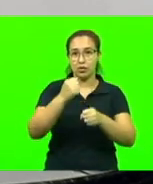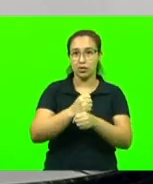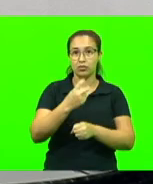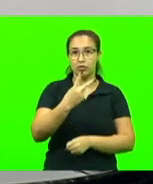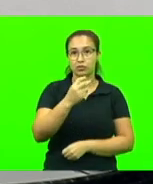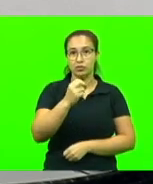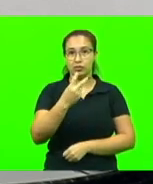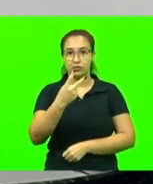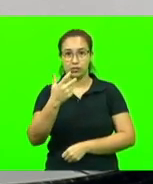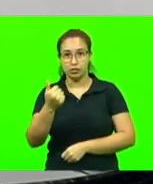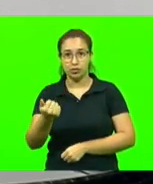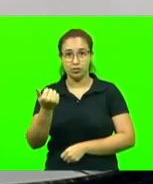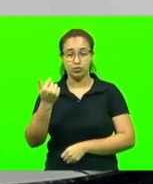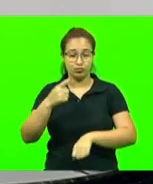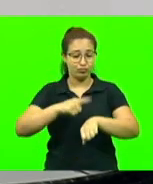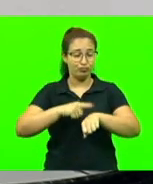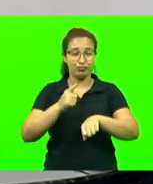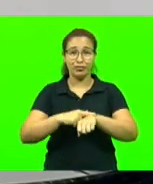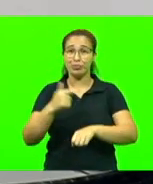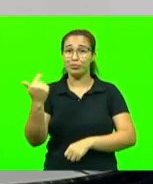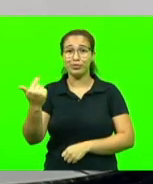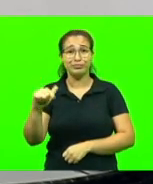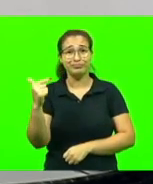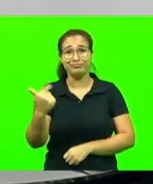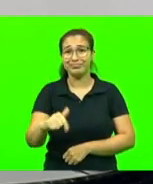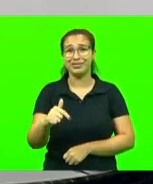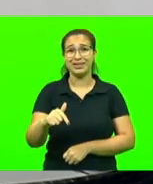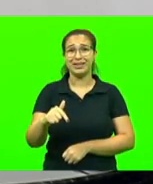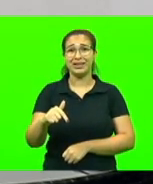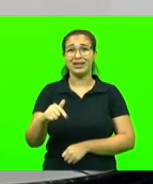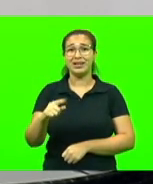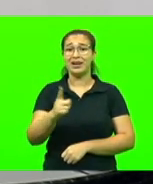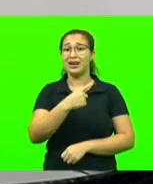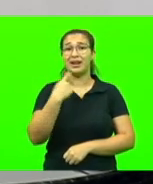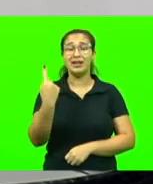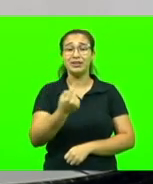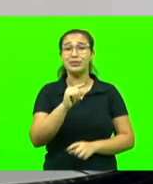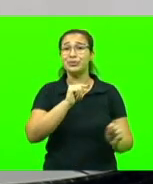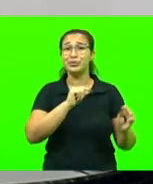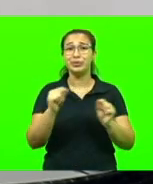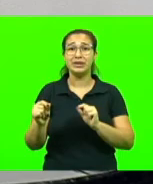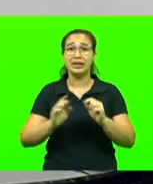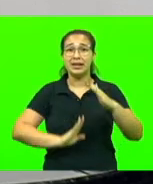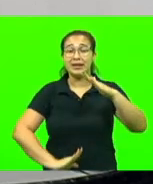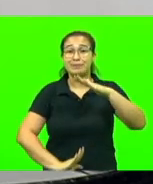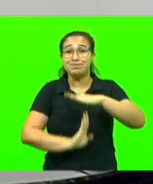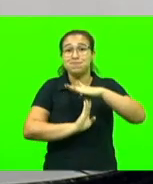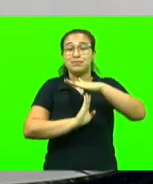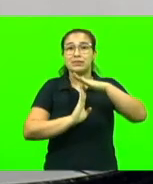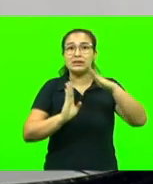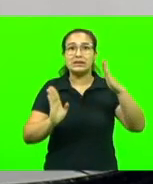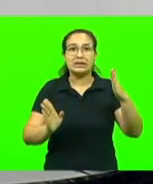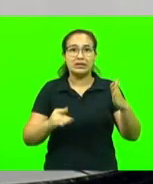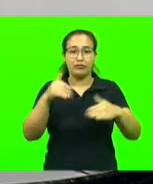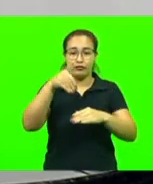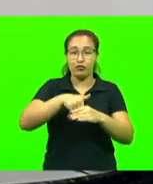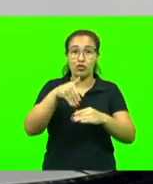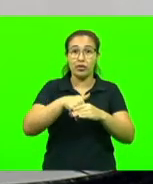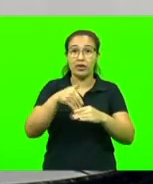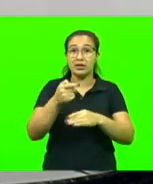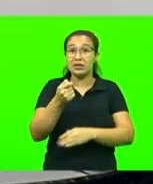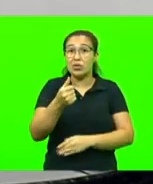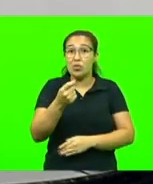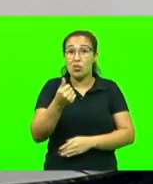tempo. Vossa Excelência sabe, presidente, assim, nós somos sotejados pelo tempo. Terminamos a votação nos últimos dias, já em cima do